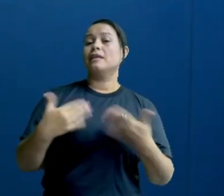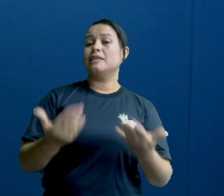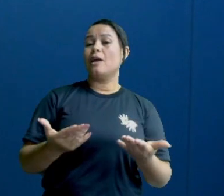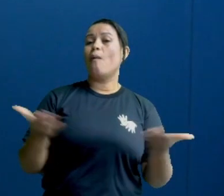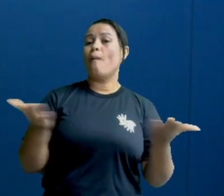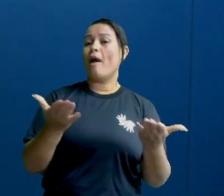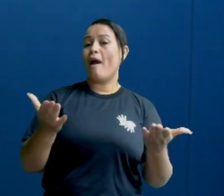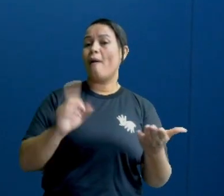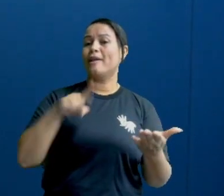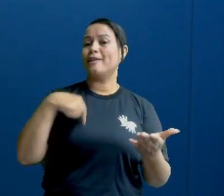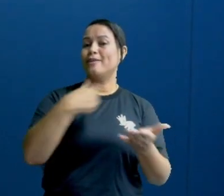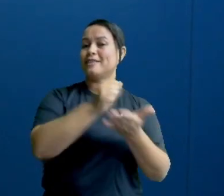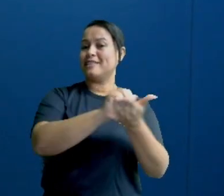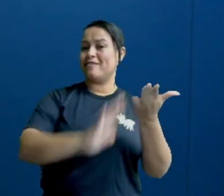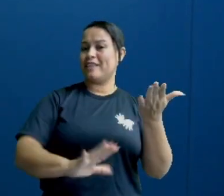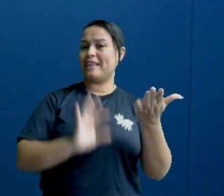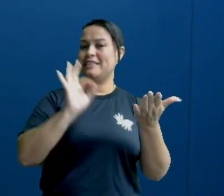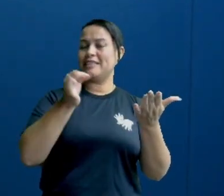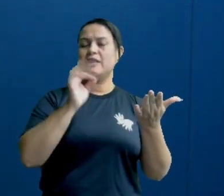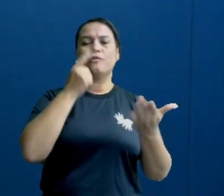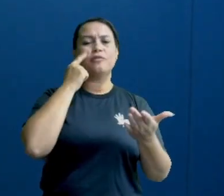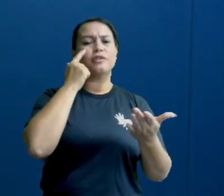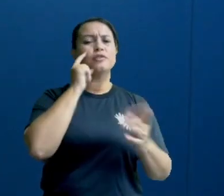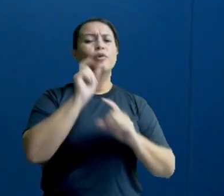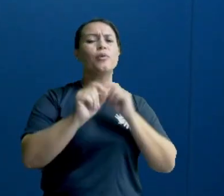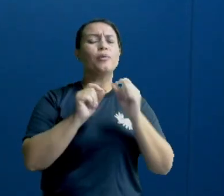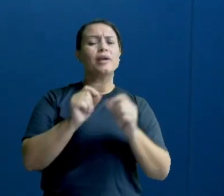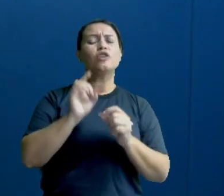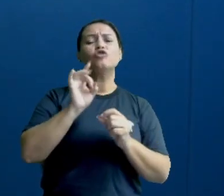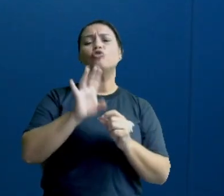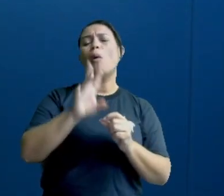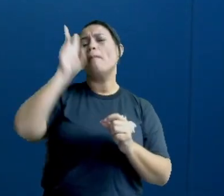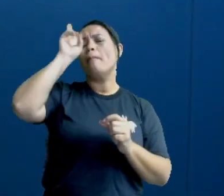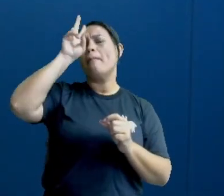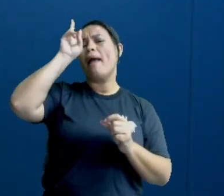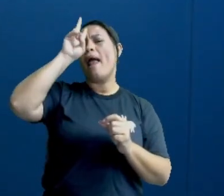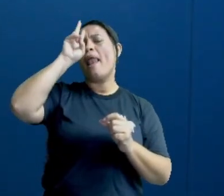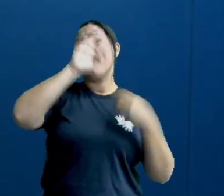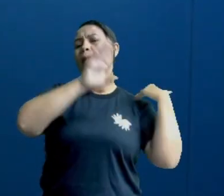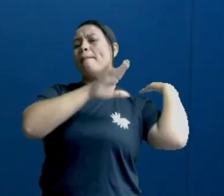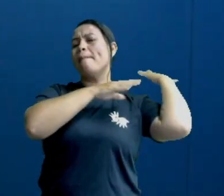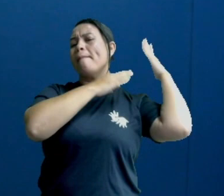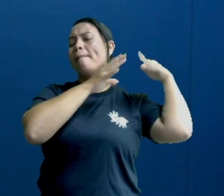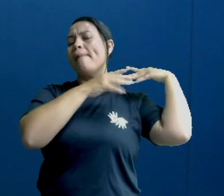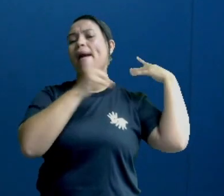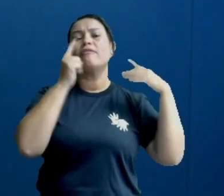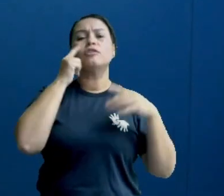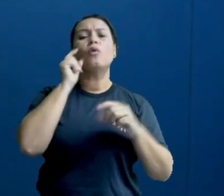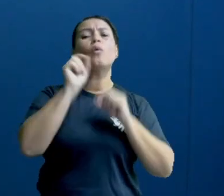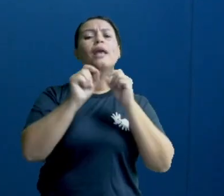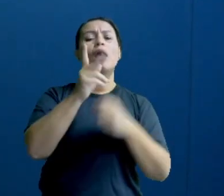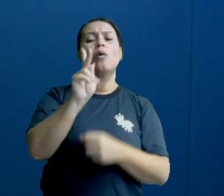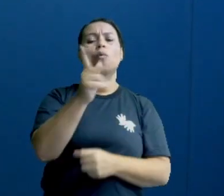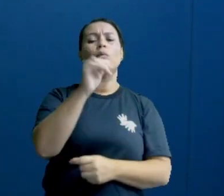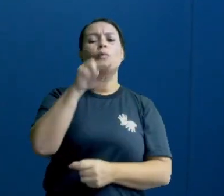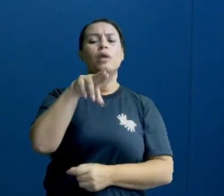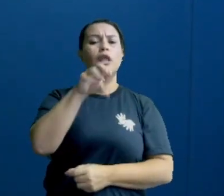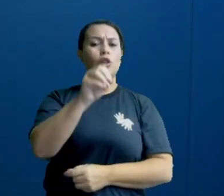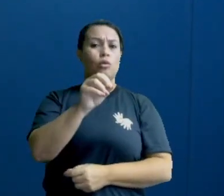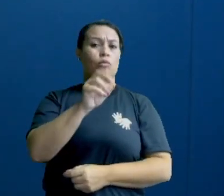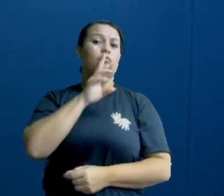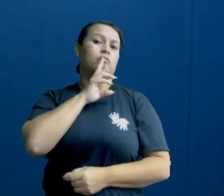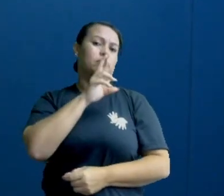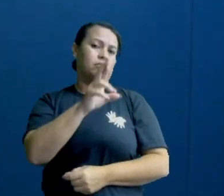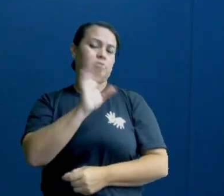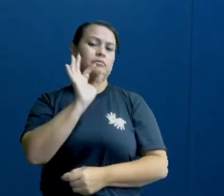Chegou a hora das nossas atividades, tá? Então, só relembrar um pouquinho o que nós vimos. O que é um hino? Vamos marcar a